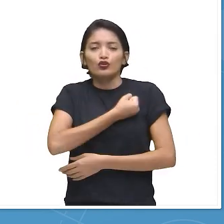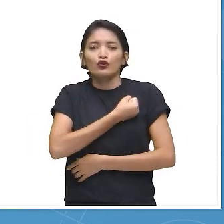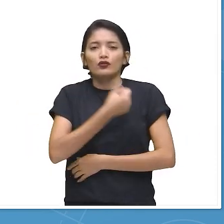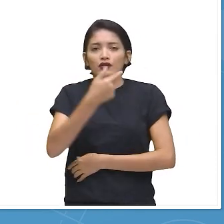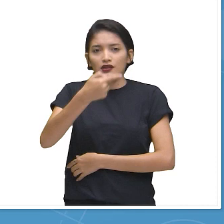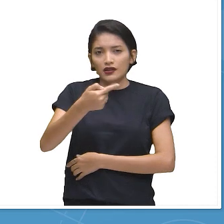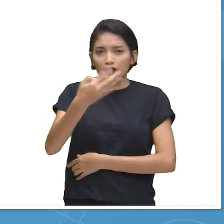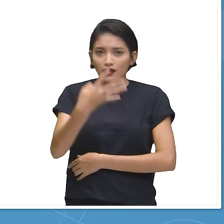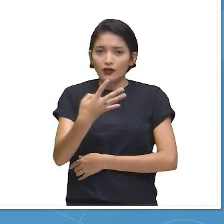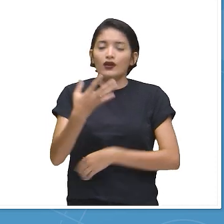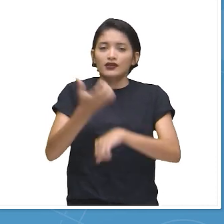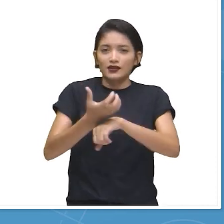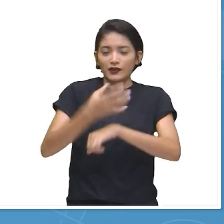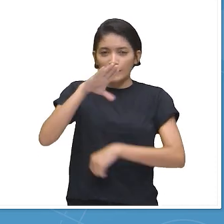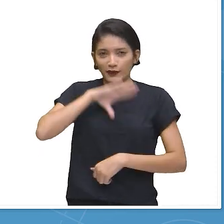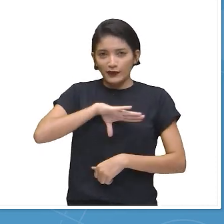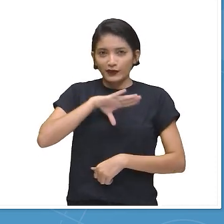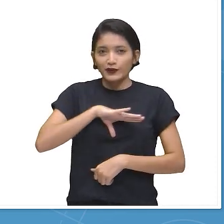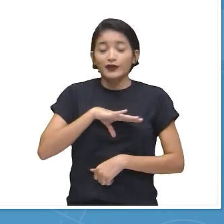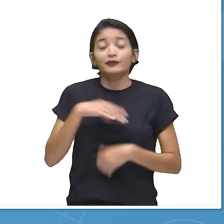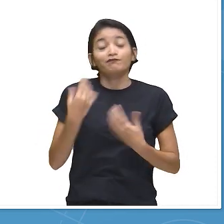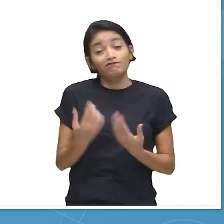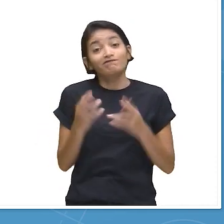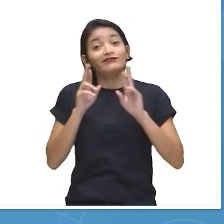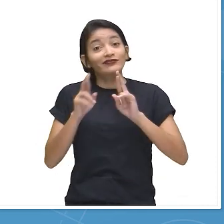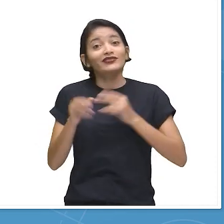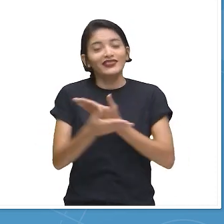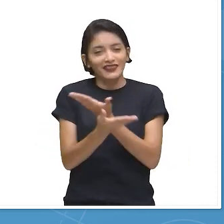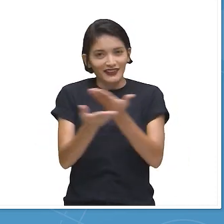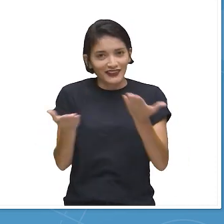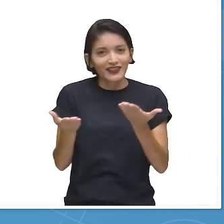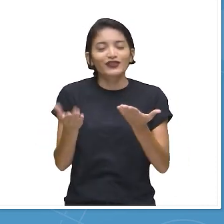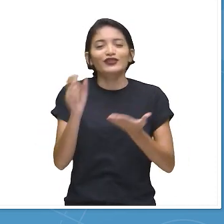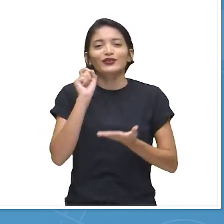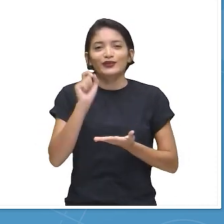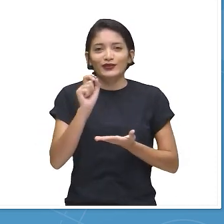74, língua portuguesa, e eu espero então que você esteja